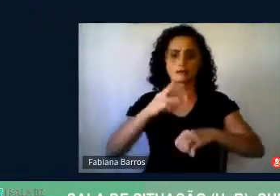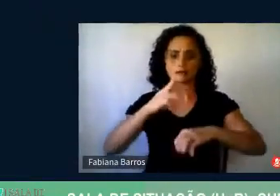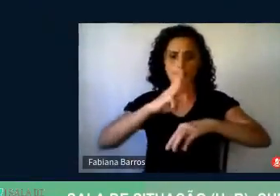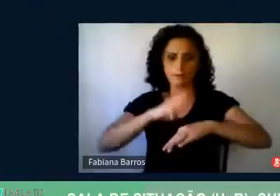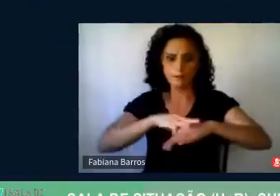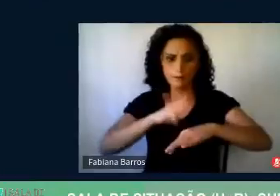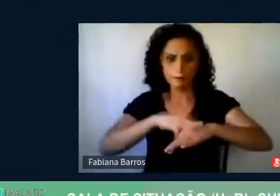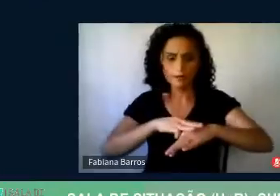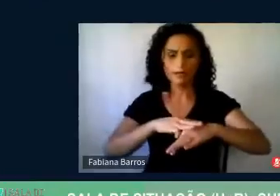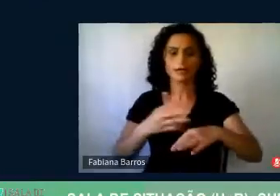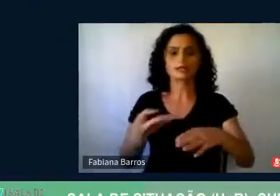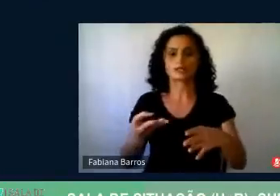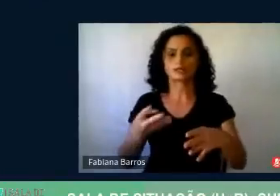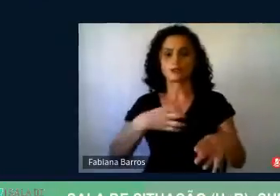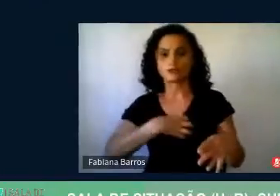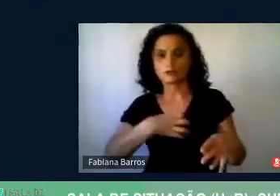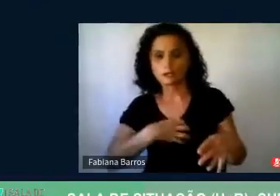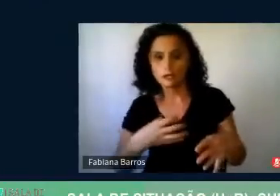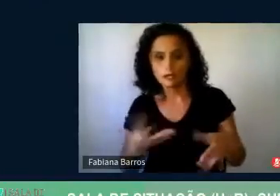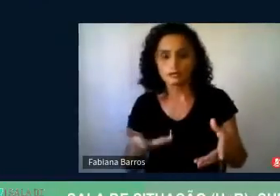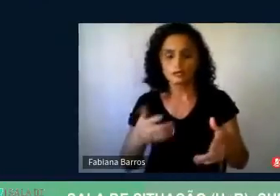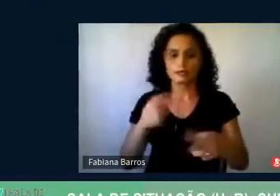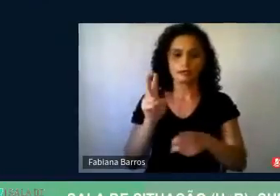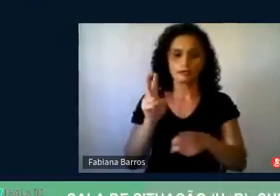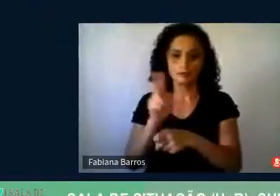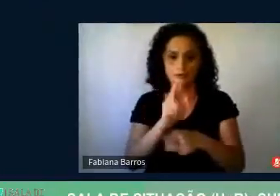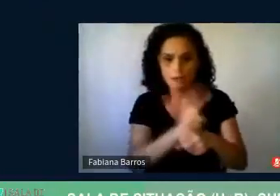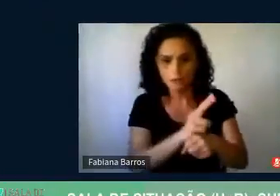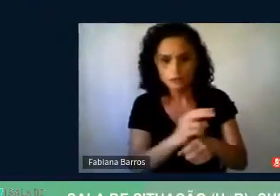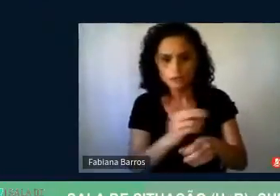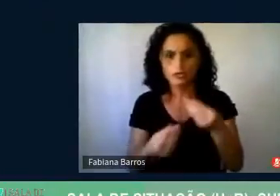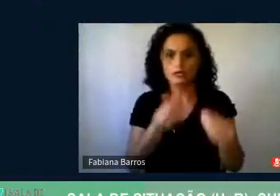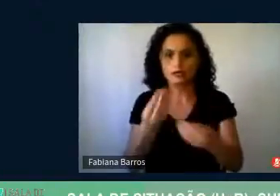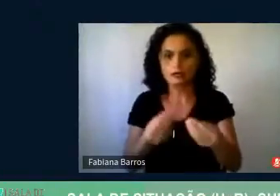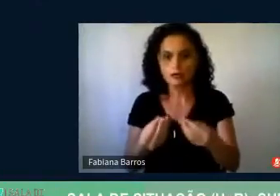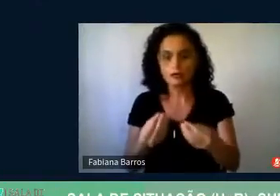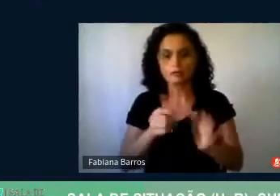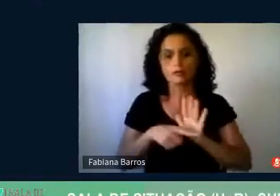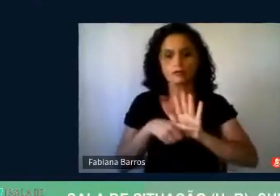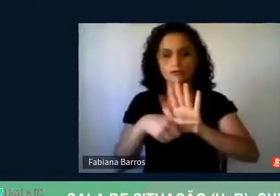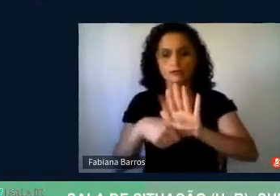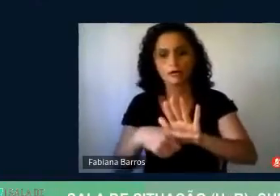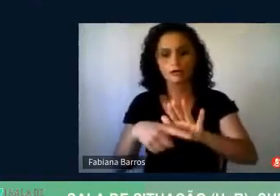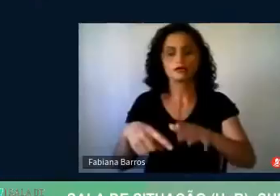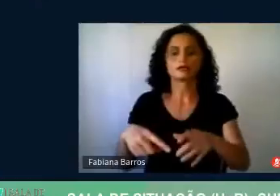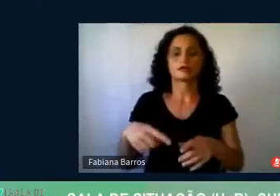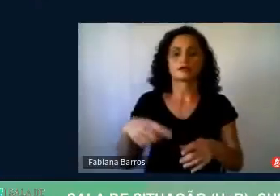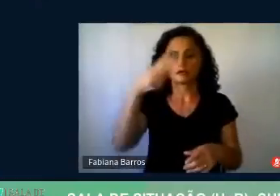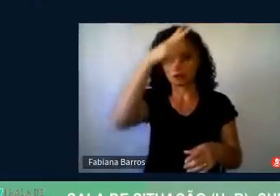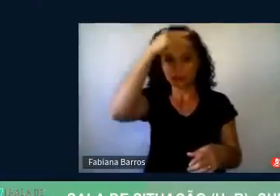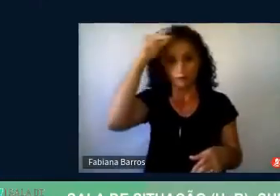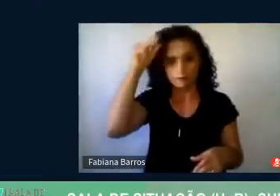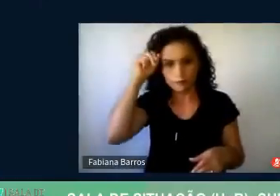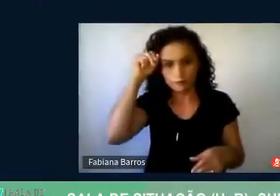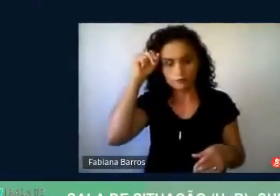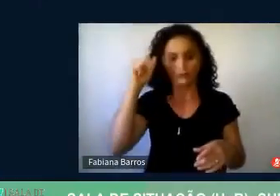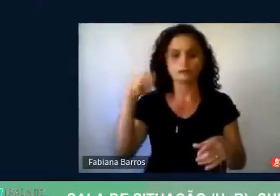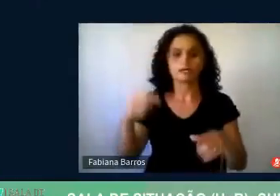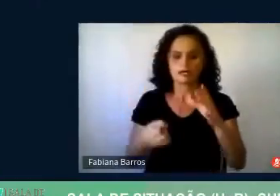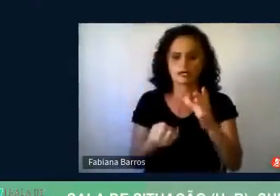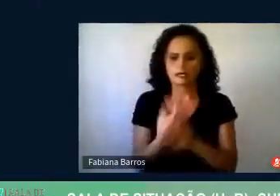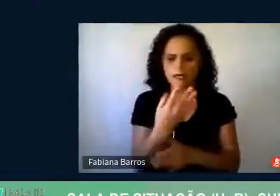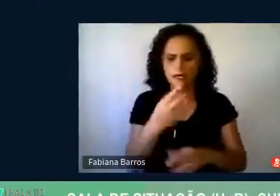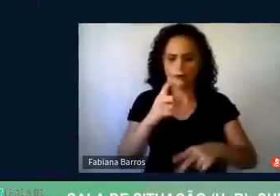da pandemia nesses municípios. A gente tem ajudado eles a subir dentro do site deles materiais, ferramentas que eles